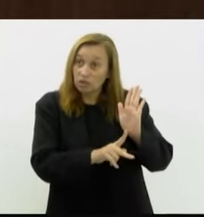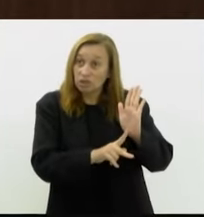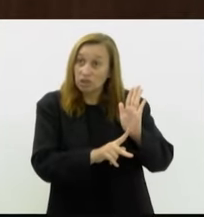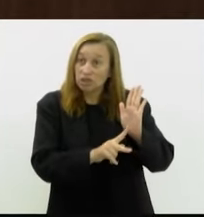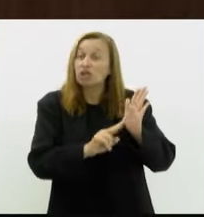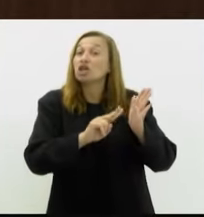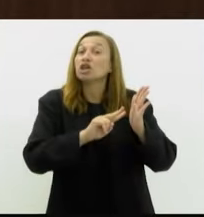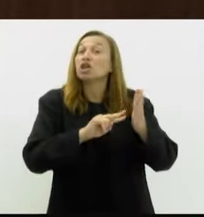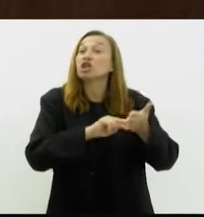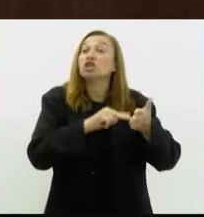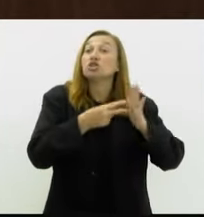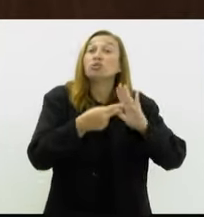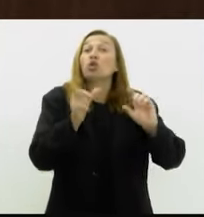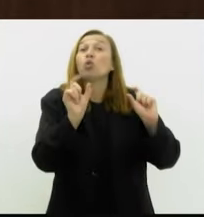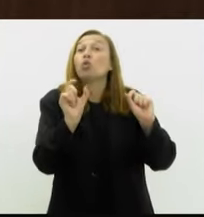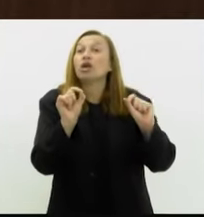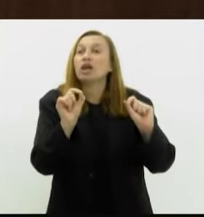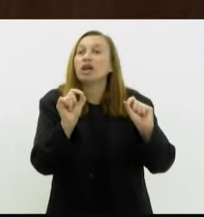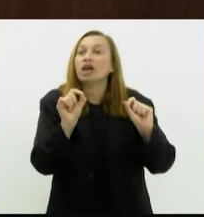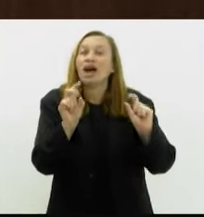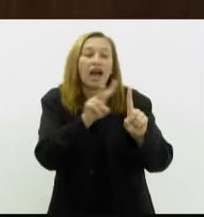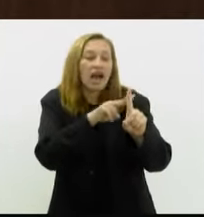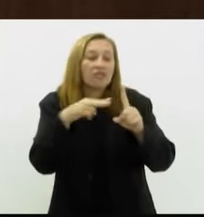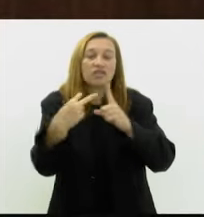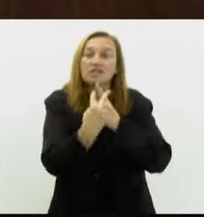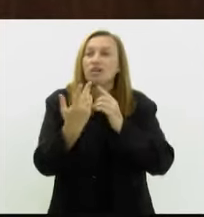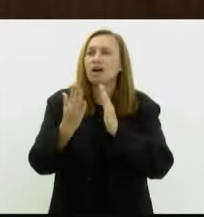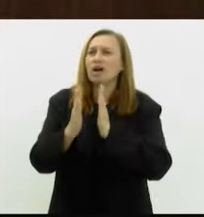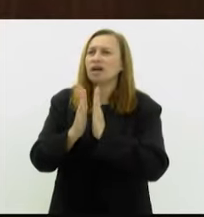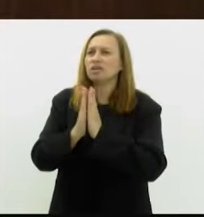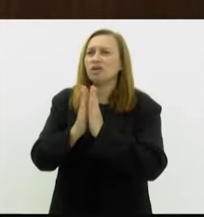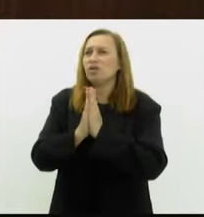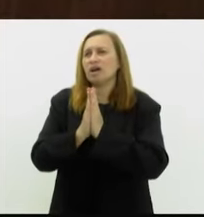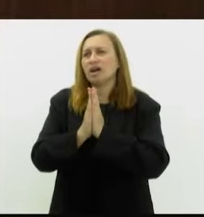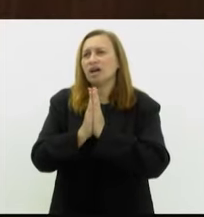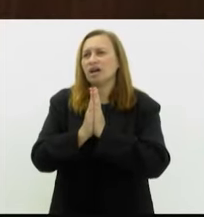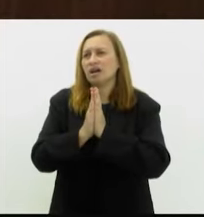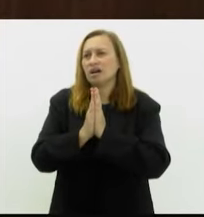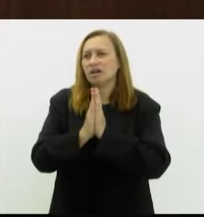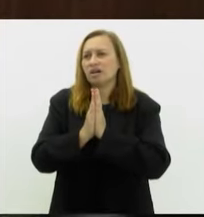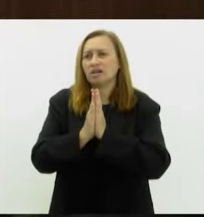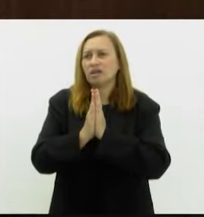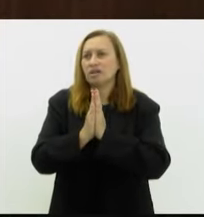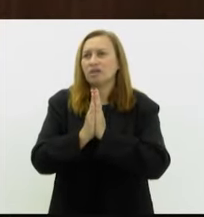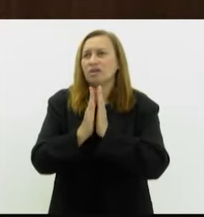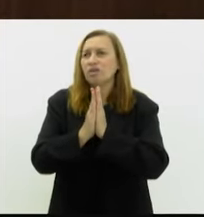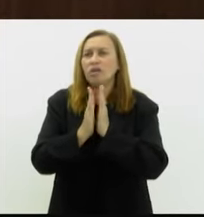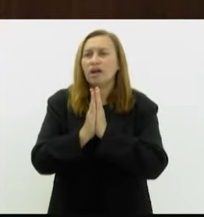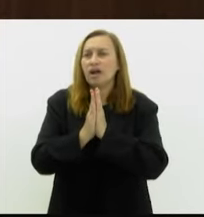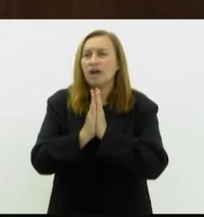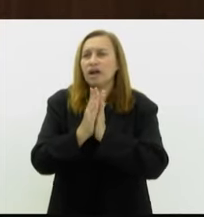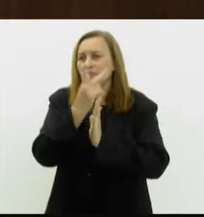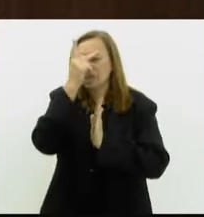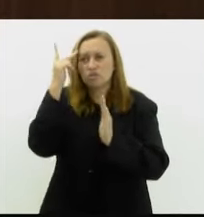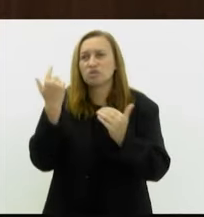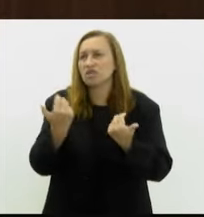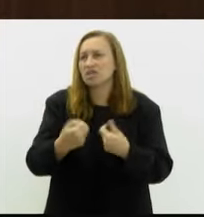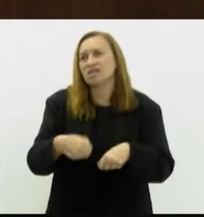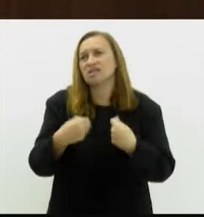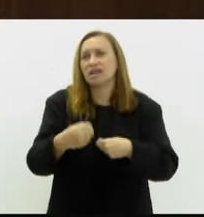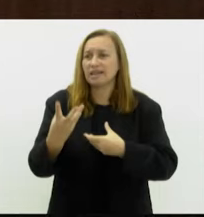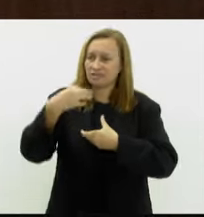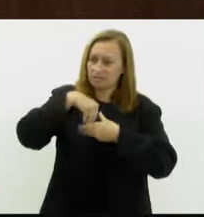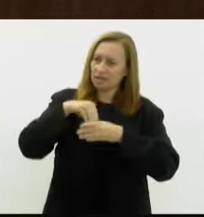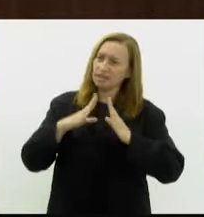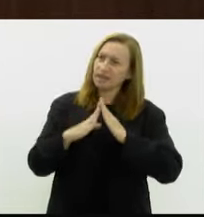visa orar por aqueles que estão sendo abortados, Tia Ju. Então, veja, há dentro da Igreja Católica um cuidado